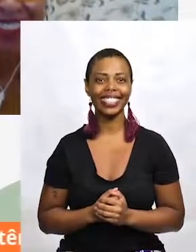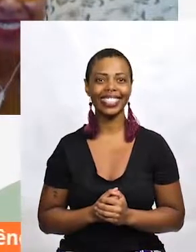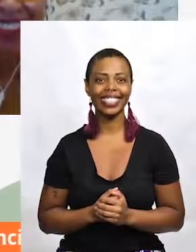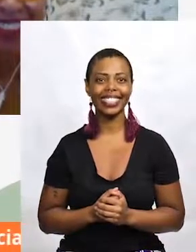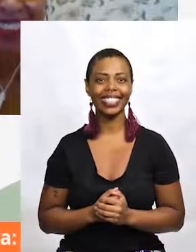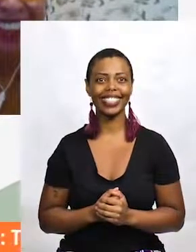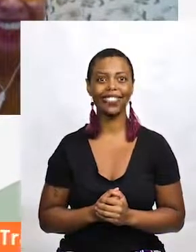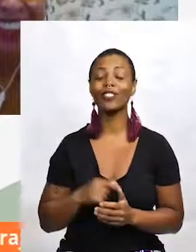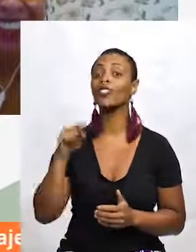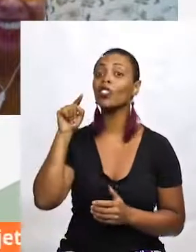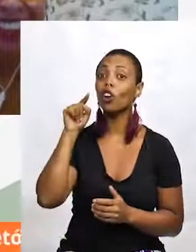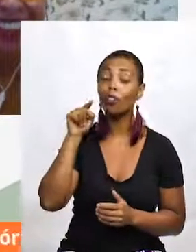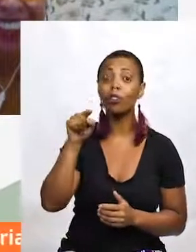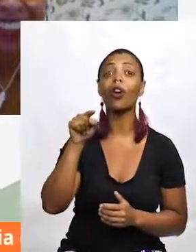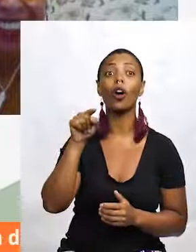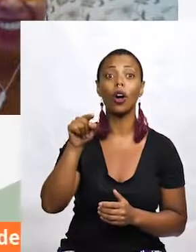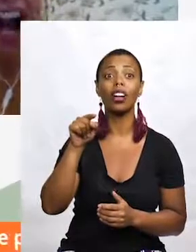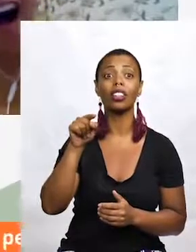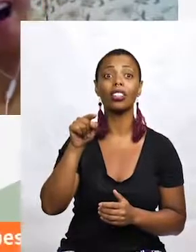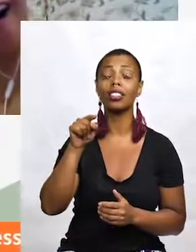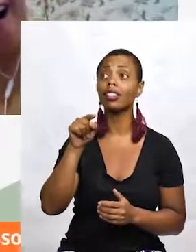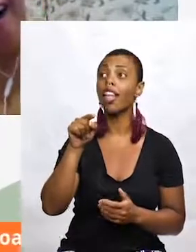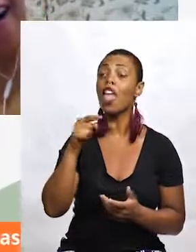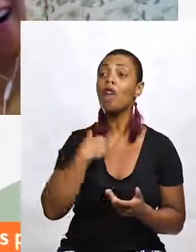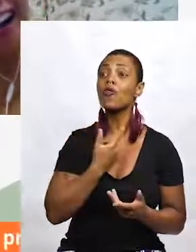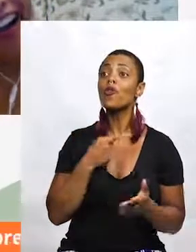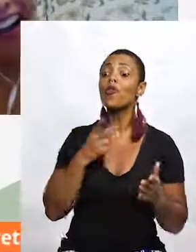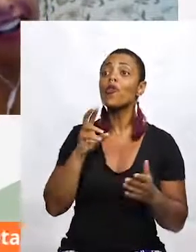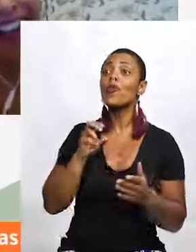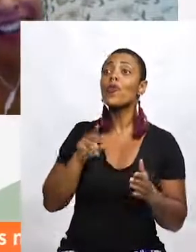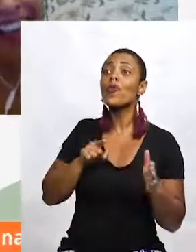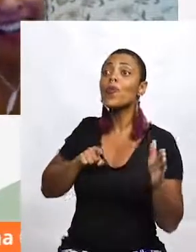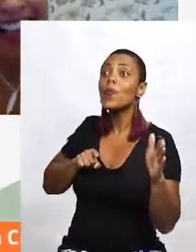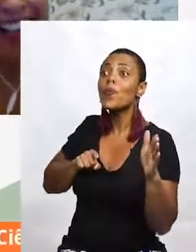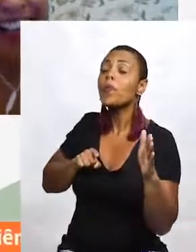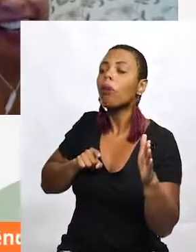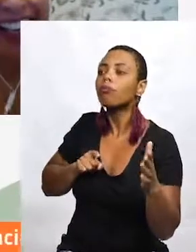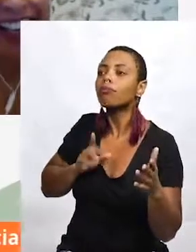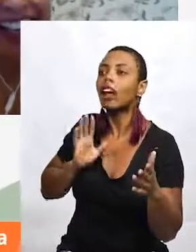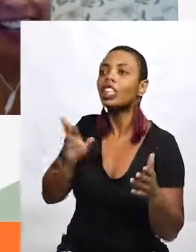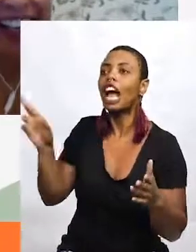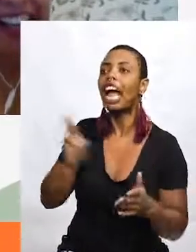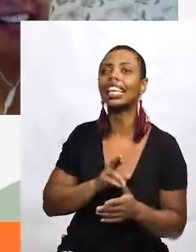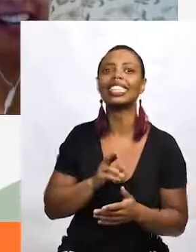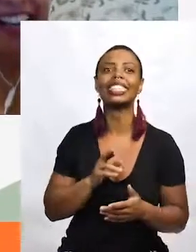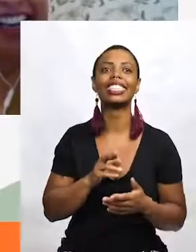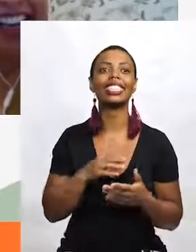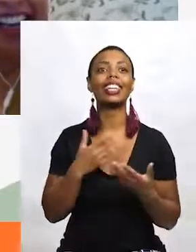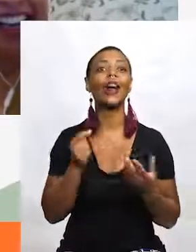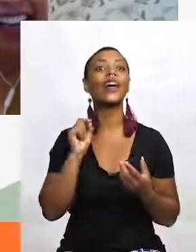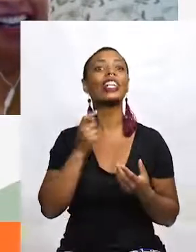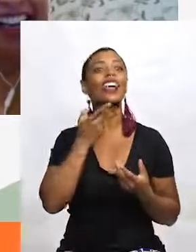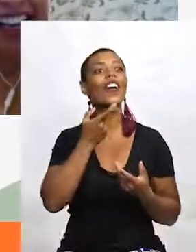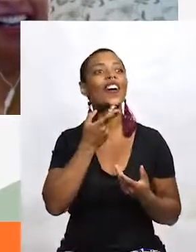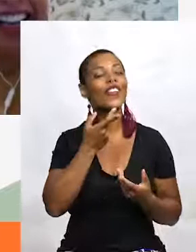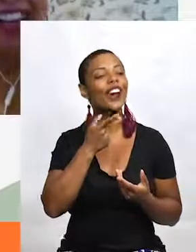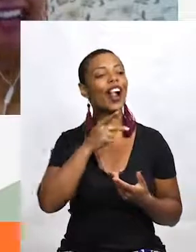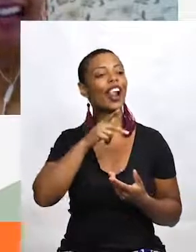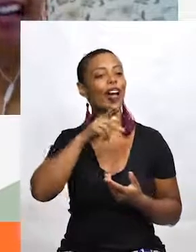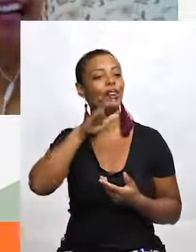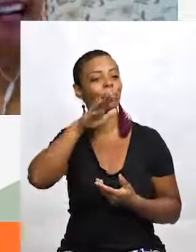Você acabou já pegando a pergunta que eu ia fazer para você. O que, que você deixa de ciência para os teus alunos de